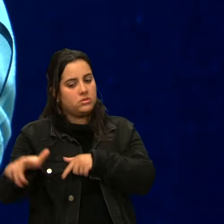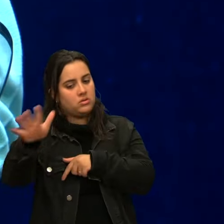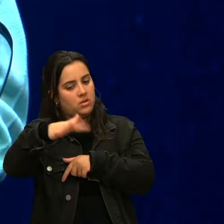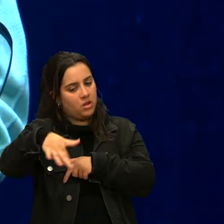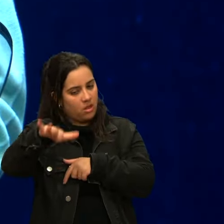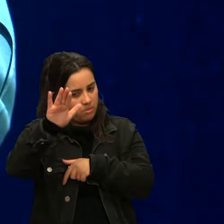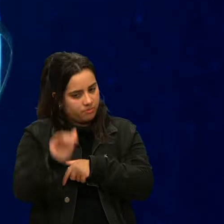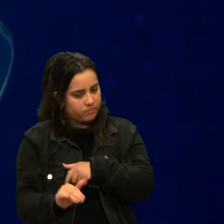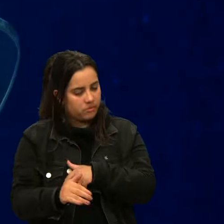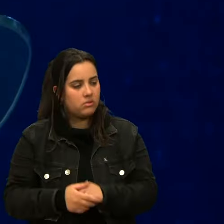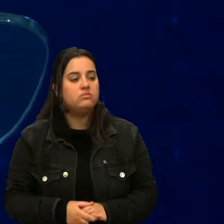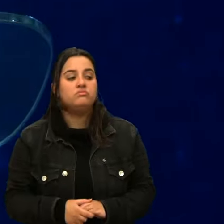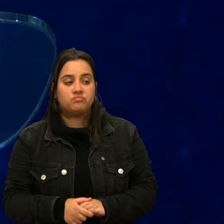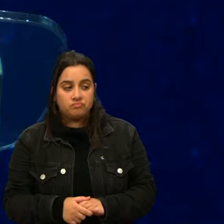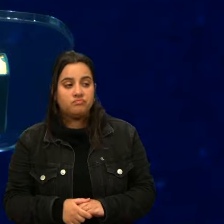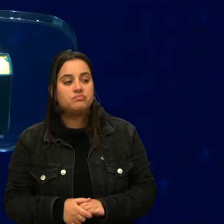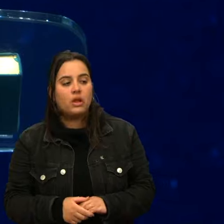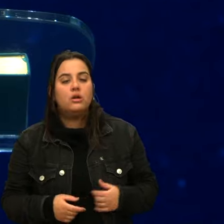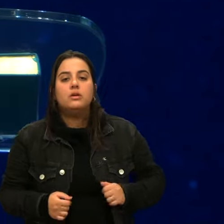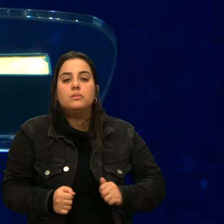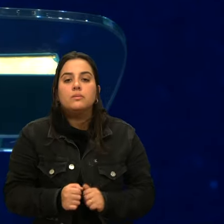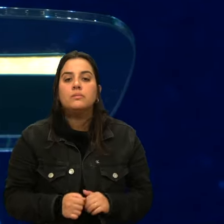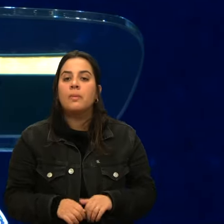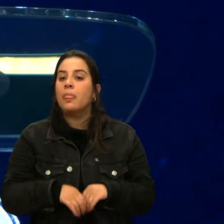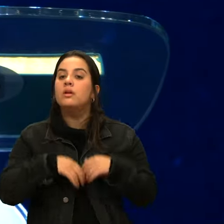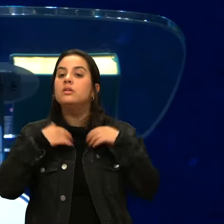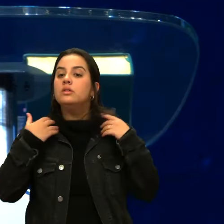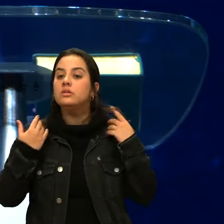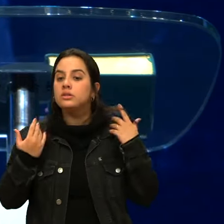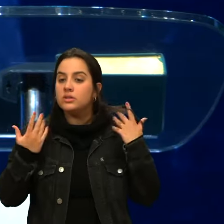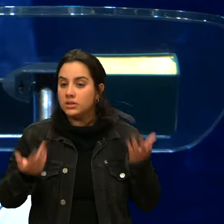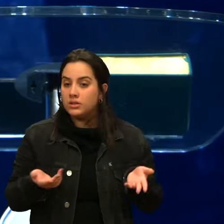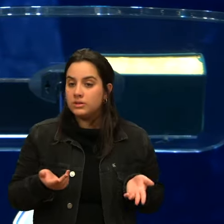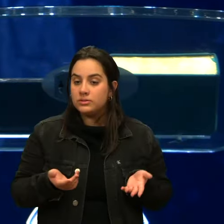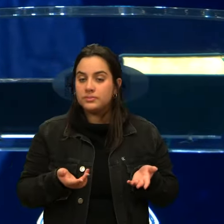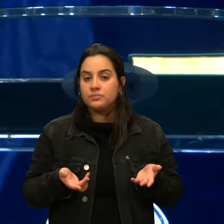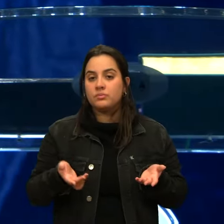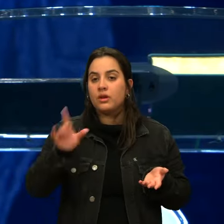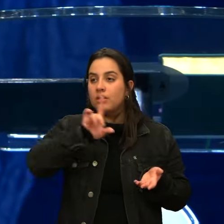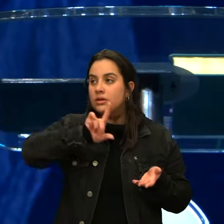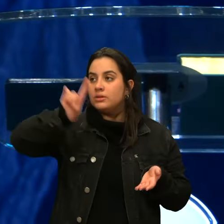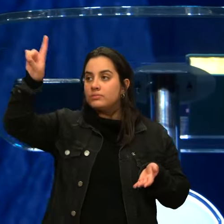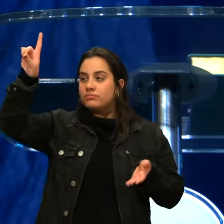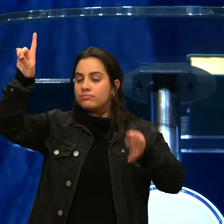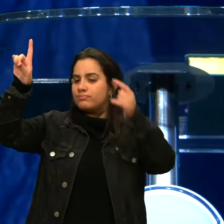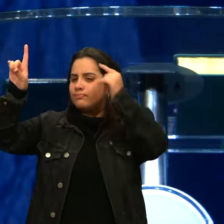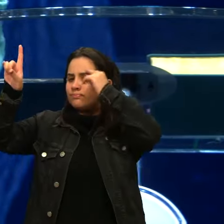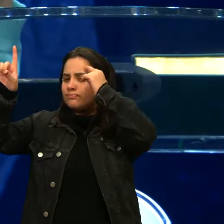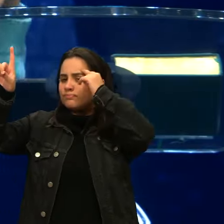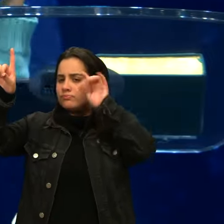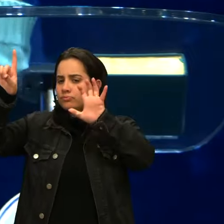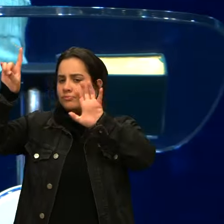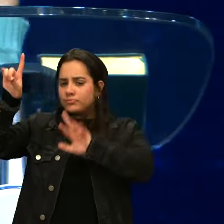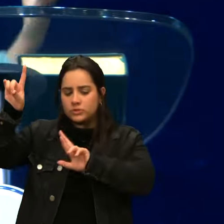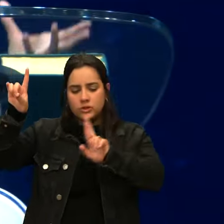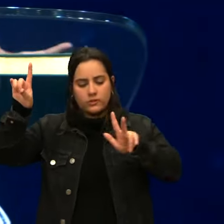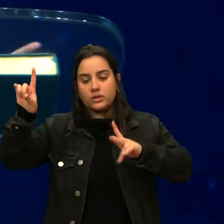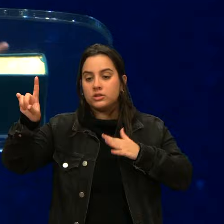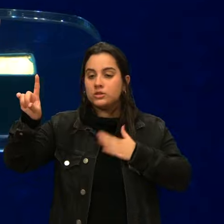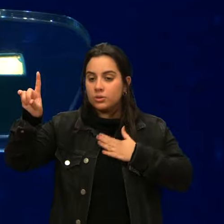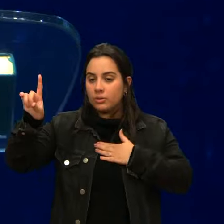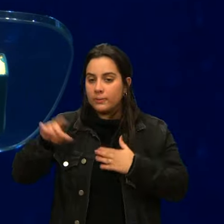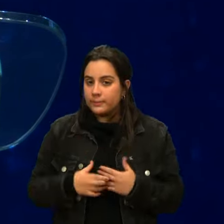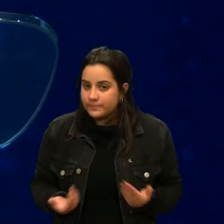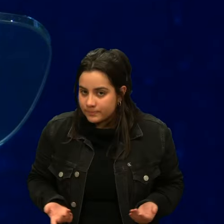reino. Então, a lógica de Deus é diferente da nossa. A lógica onde eles deveriam estar